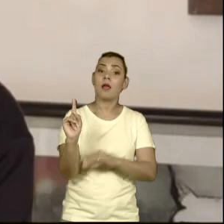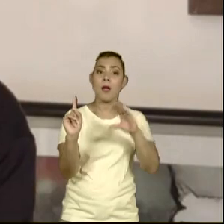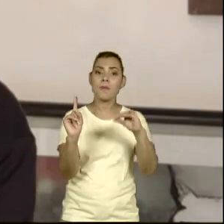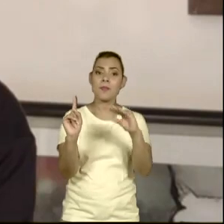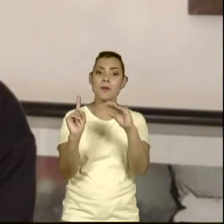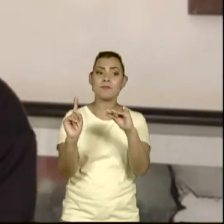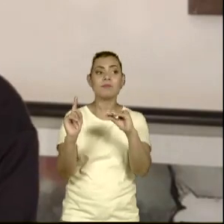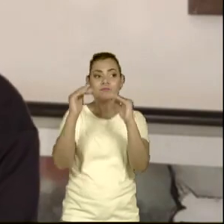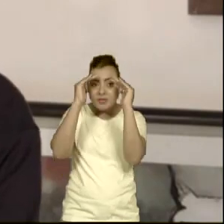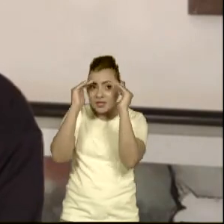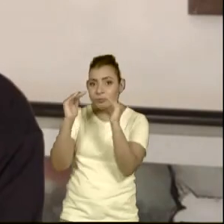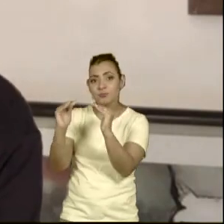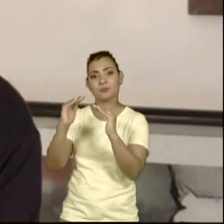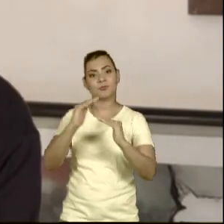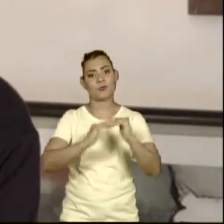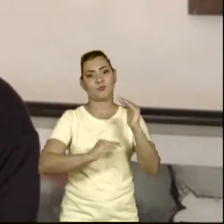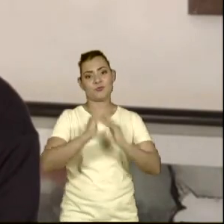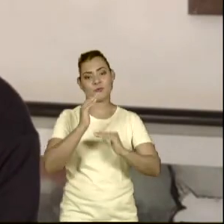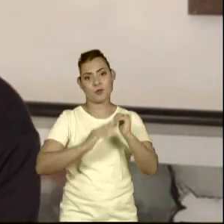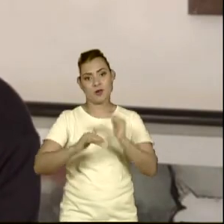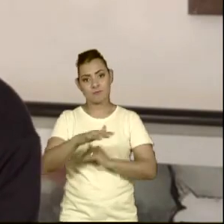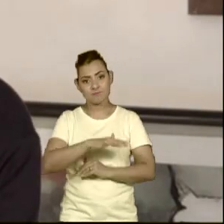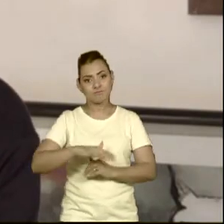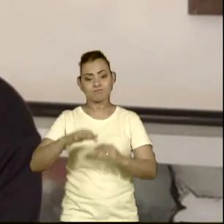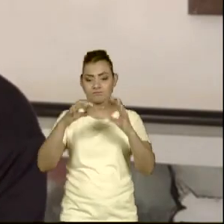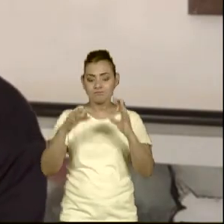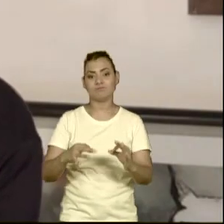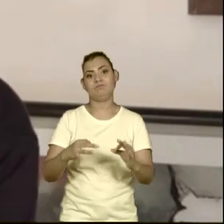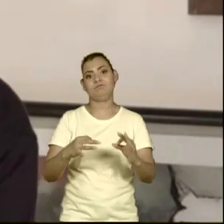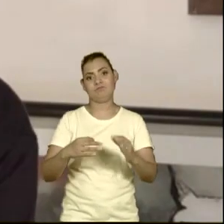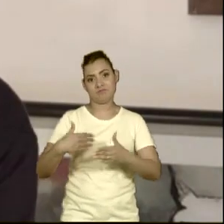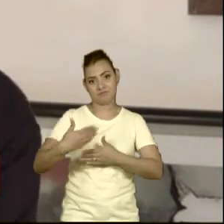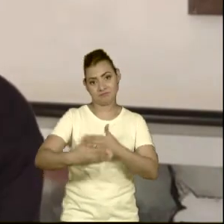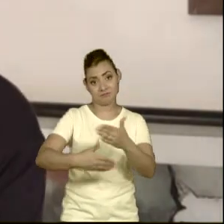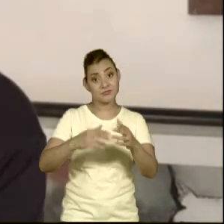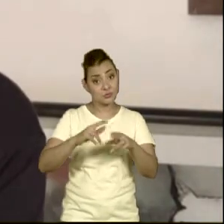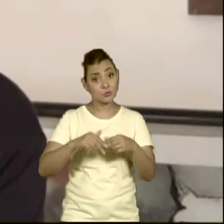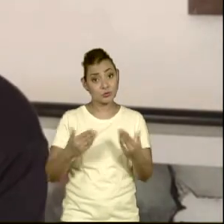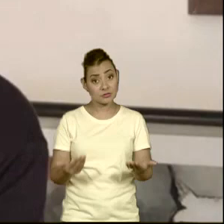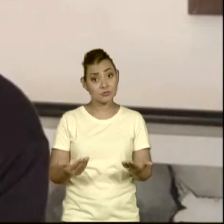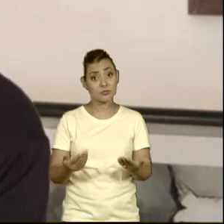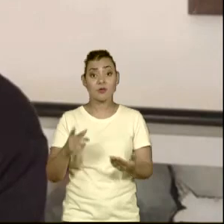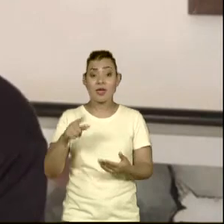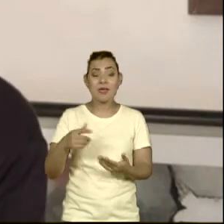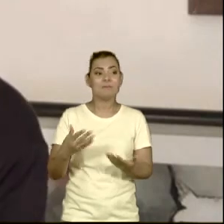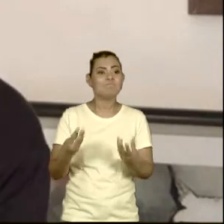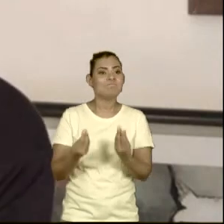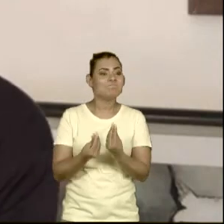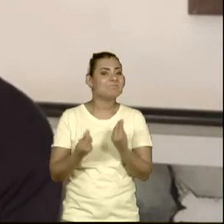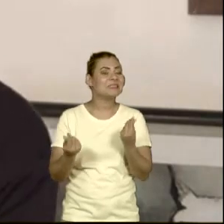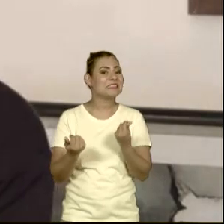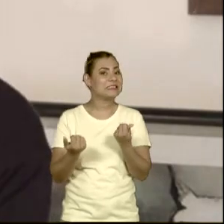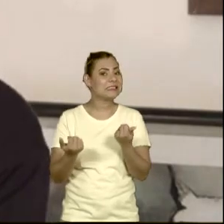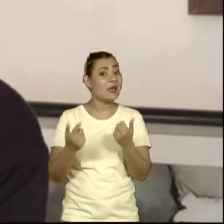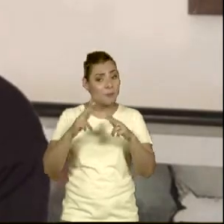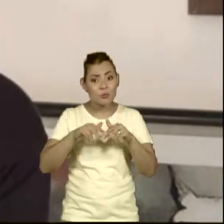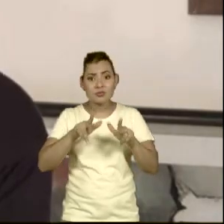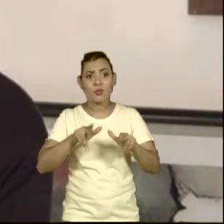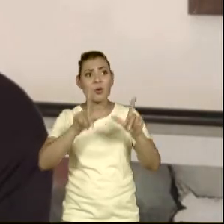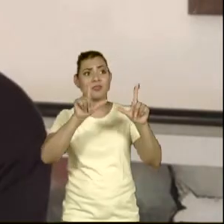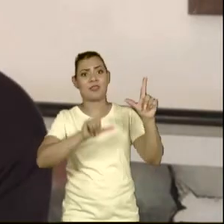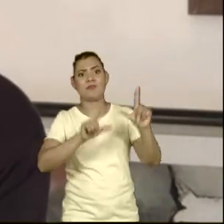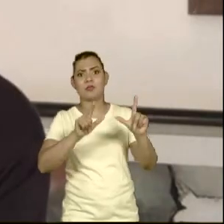algum respeito profissional na função que ele exerce adulto, então, era um pouco como eu contei para vocês como é eu fui parar na TV,